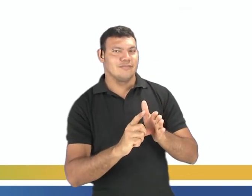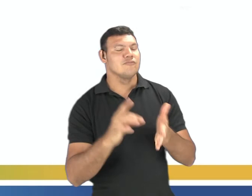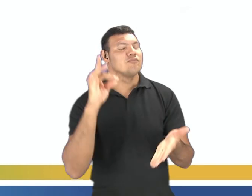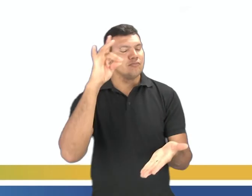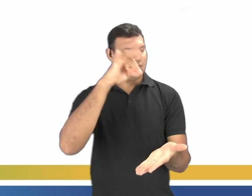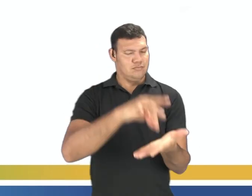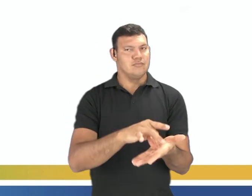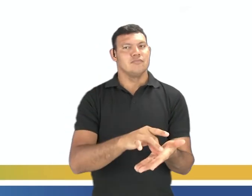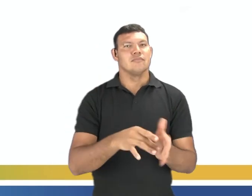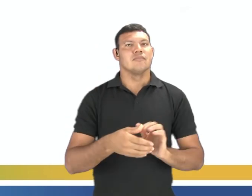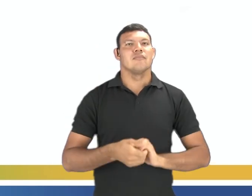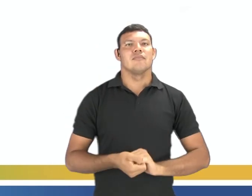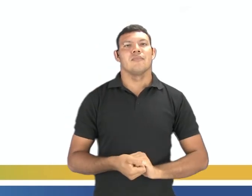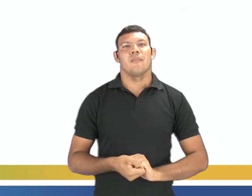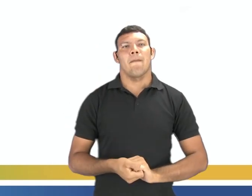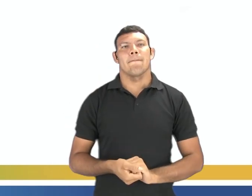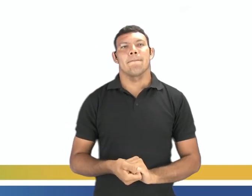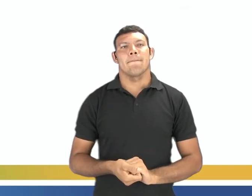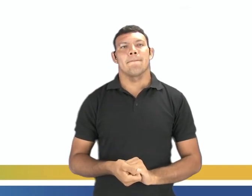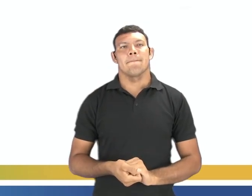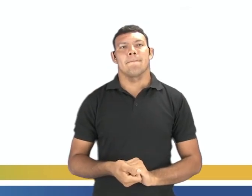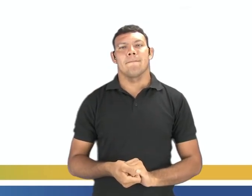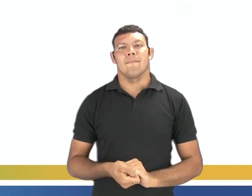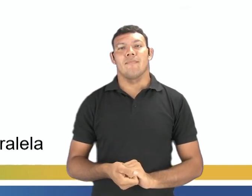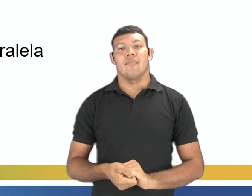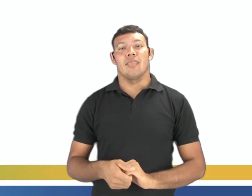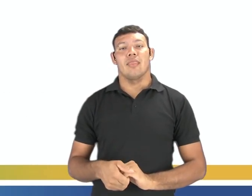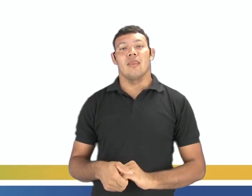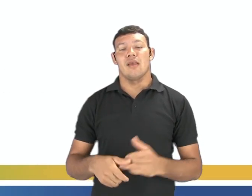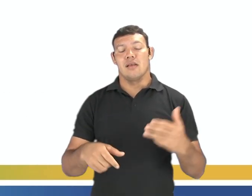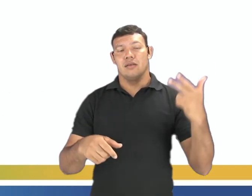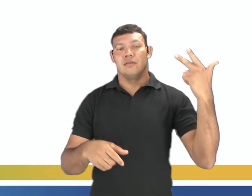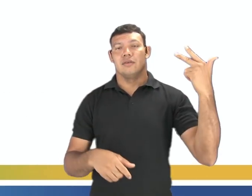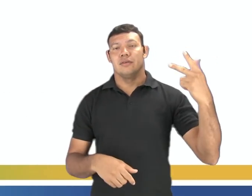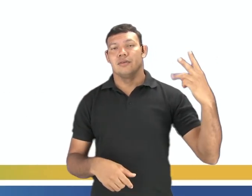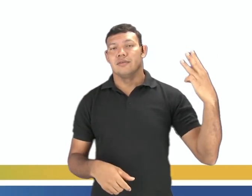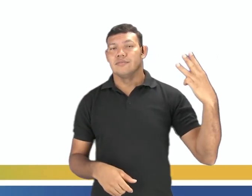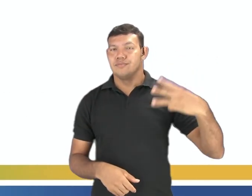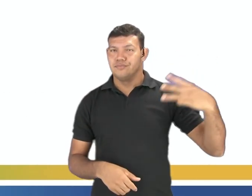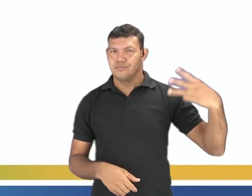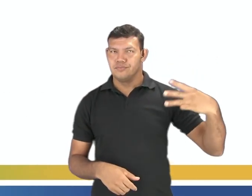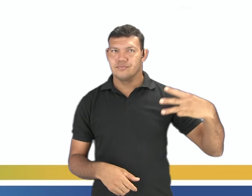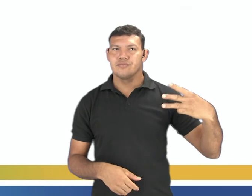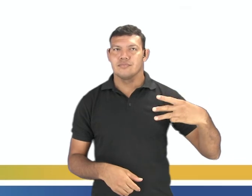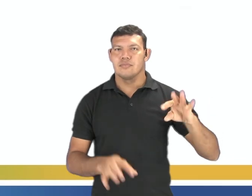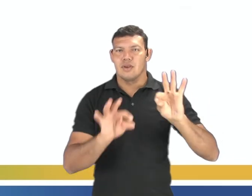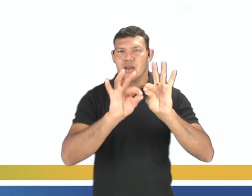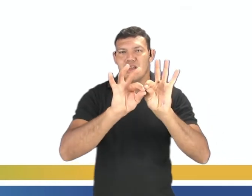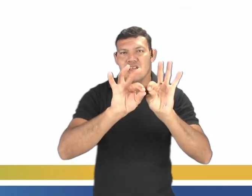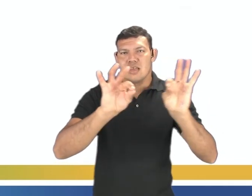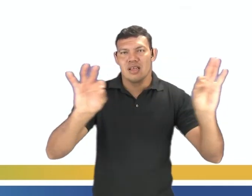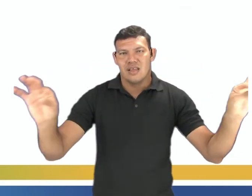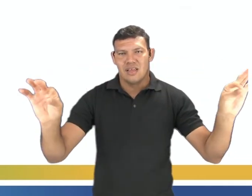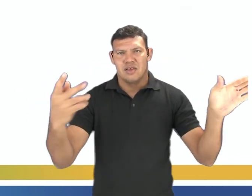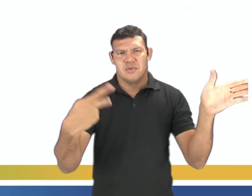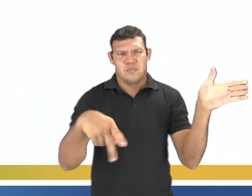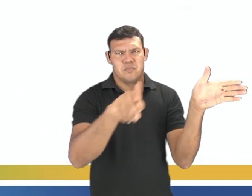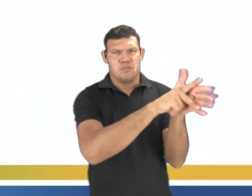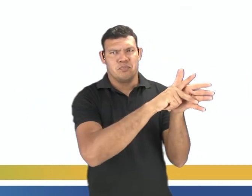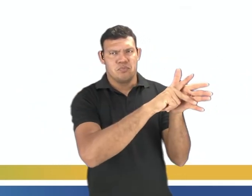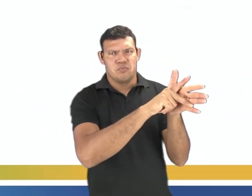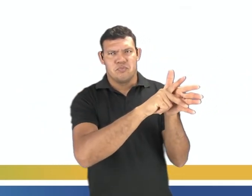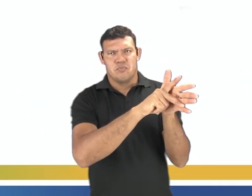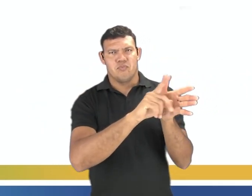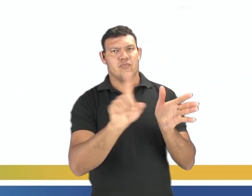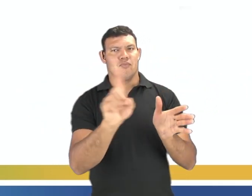tratar nessa aula então isso aí é verdade e na terceira propriedade diz o seguinte quando uma